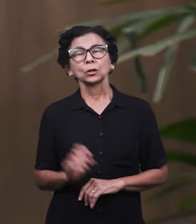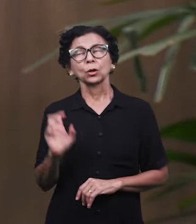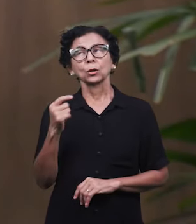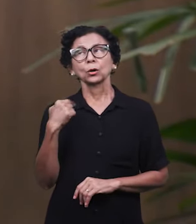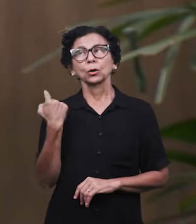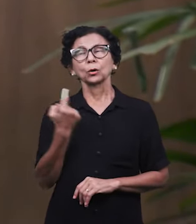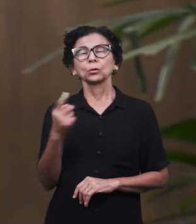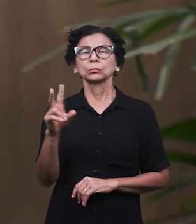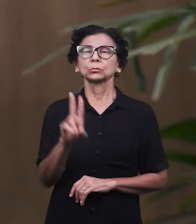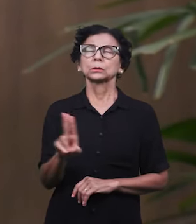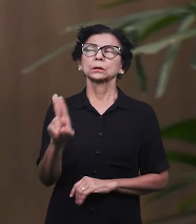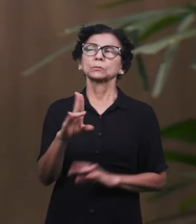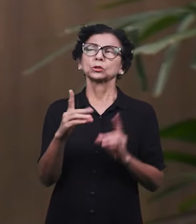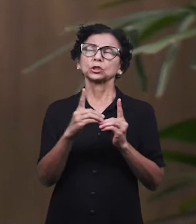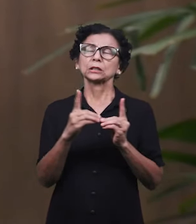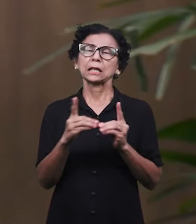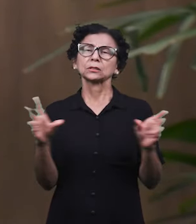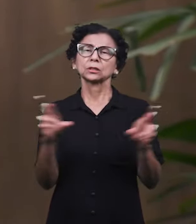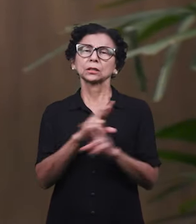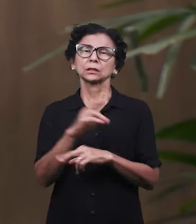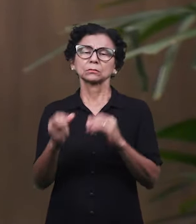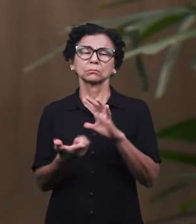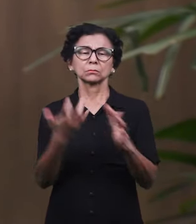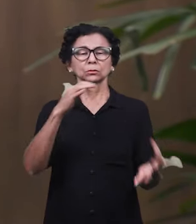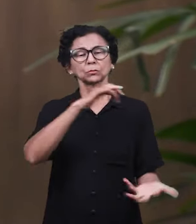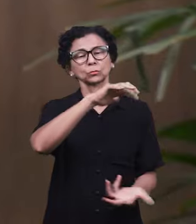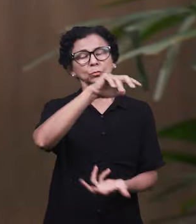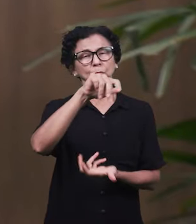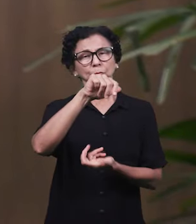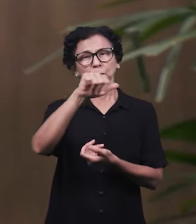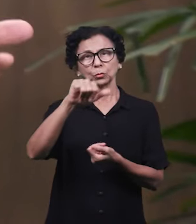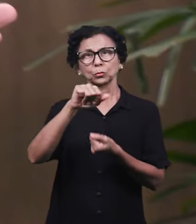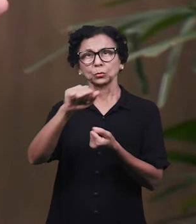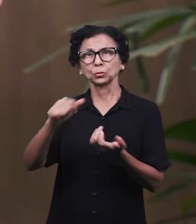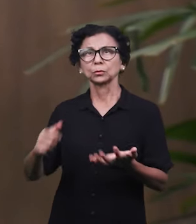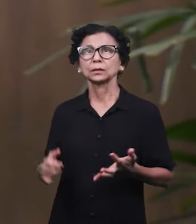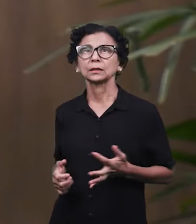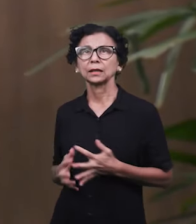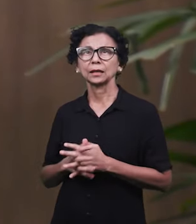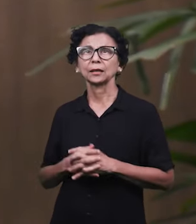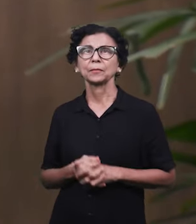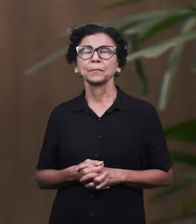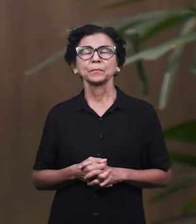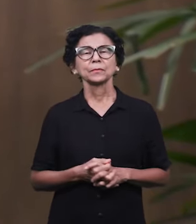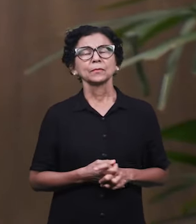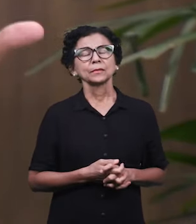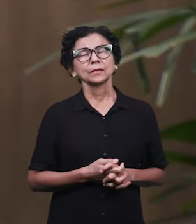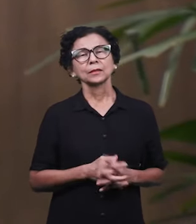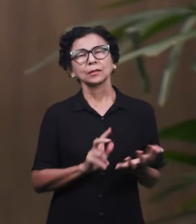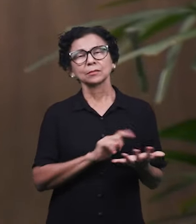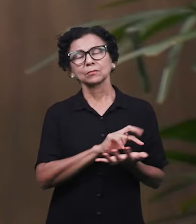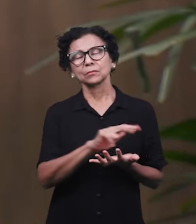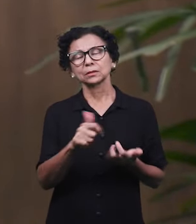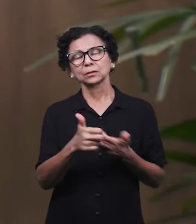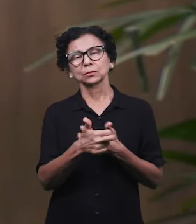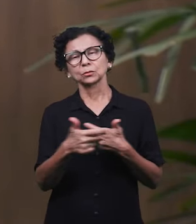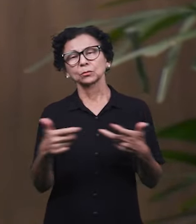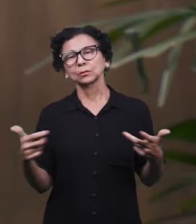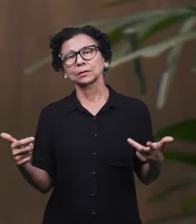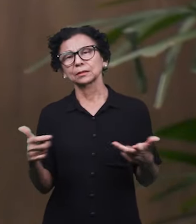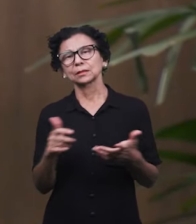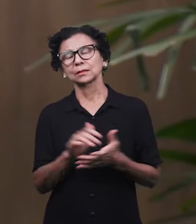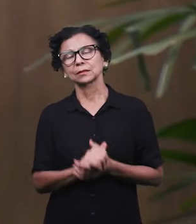pudessem entender melhor aquilo que é da eternidade de Deus. Então, ele usa elementos como o grão de mostarda, o trigo, o joio,